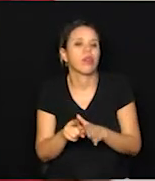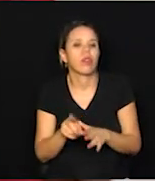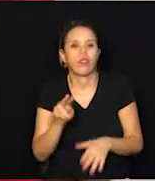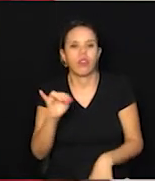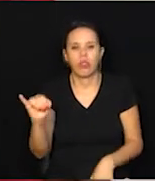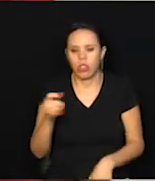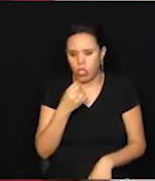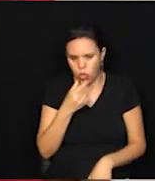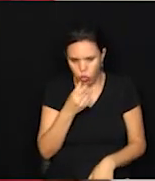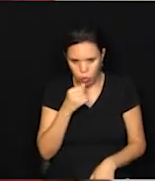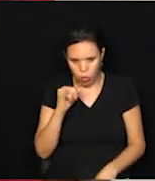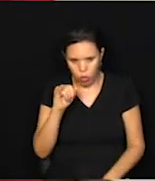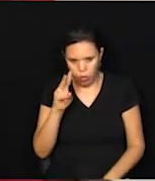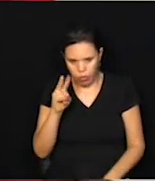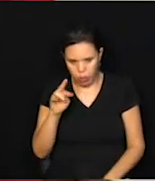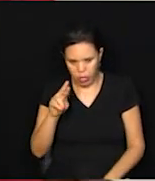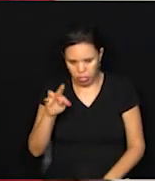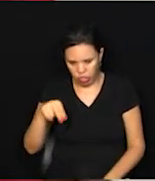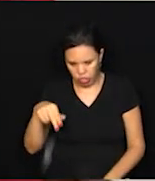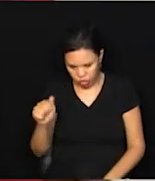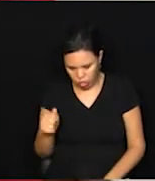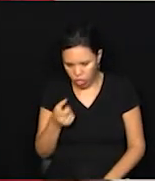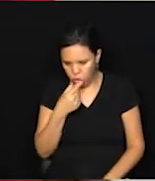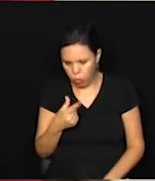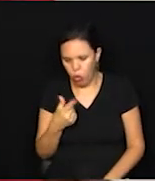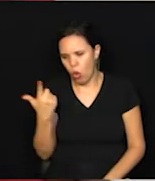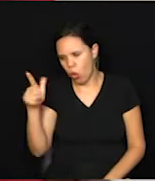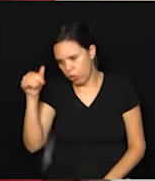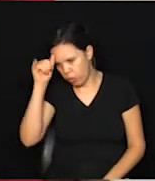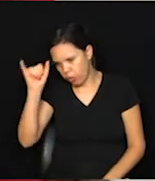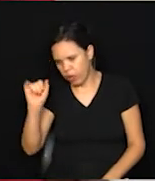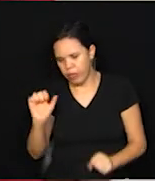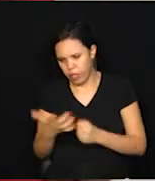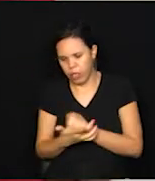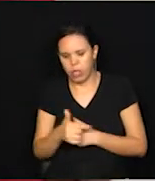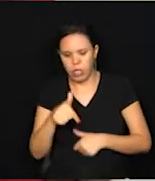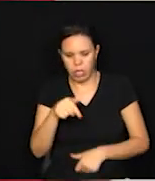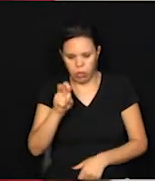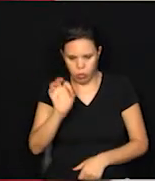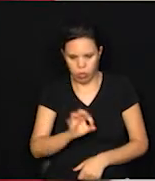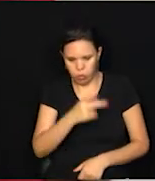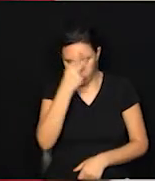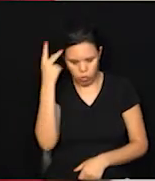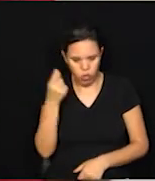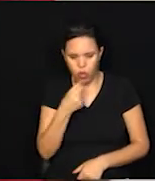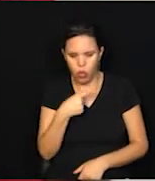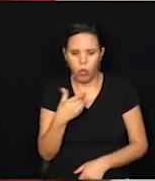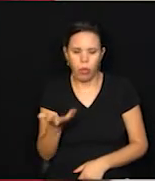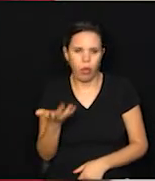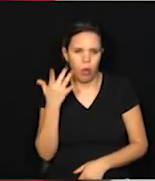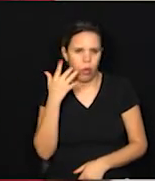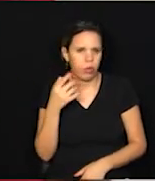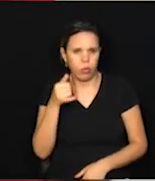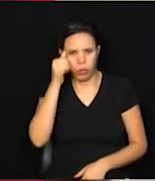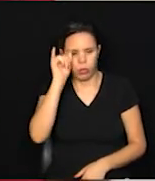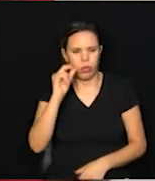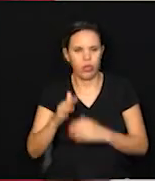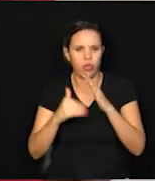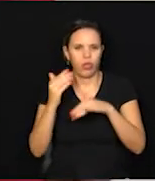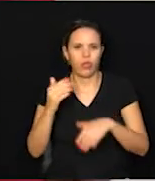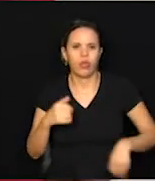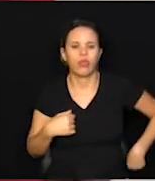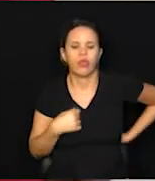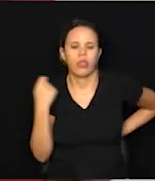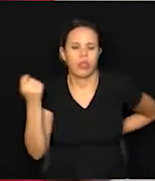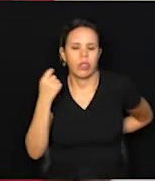tomou ivermectina, tomou hidroxicloroquina, eu garanto que mais de 75% tomaram. Isso não impediu a evolução para casos